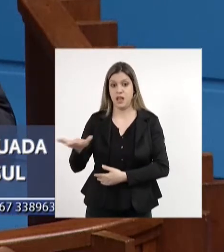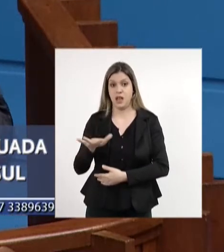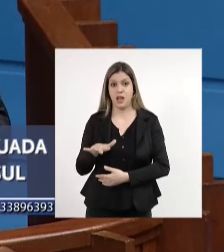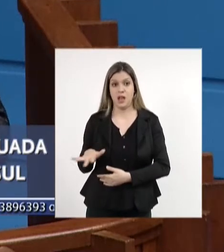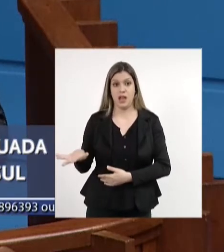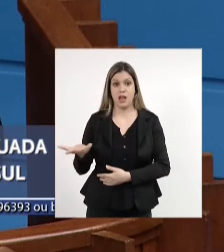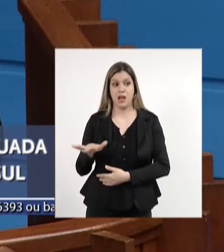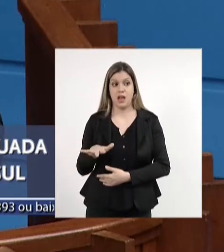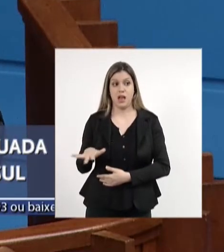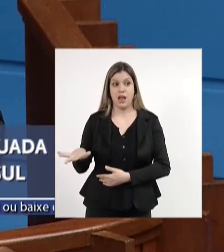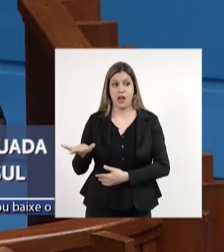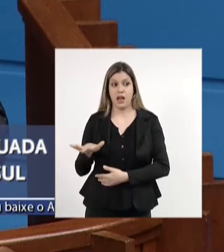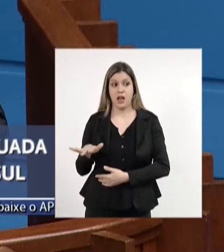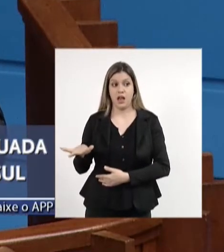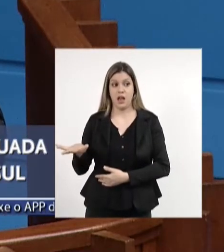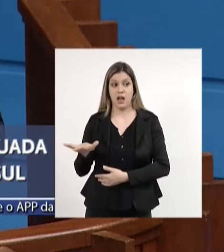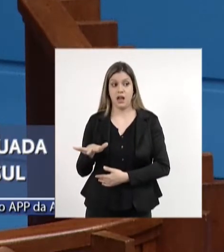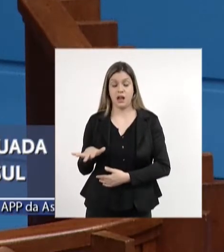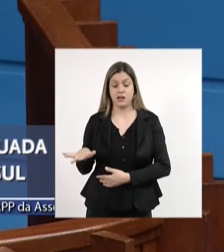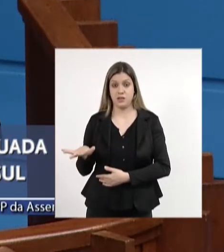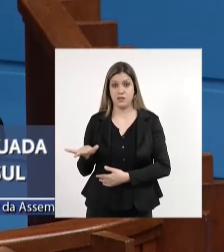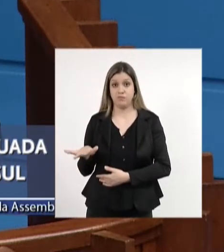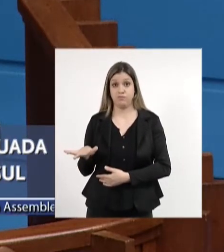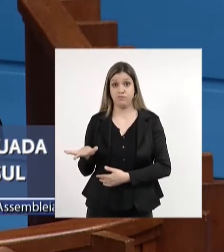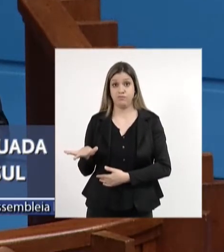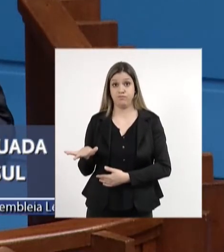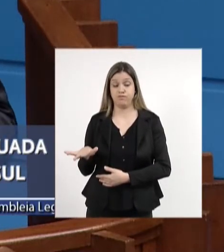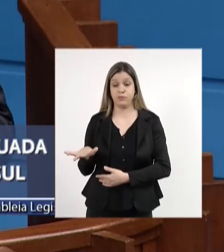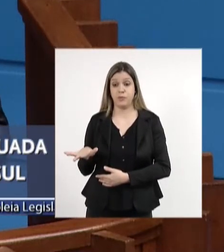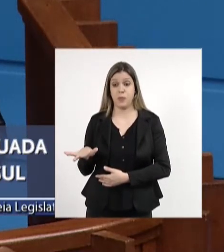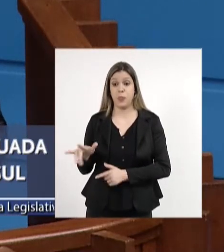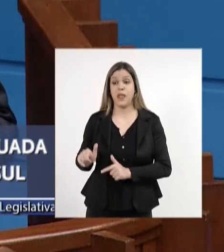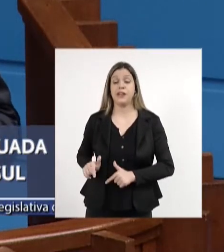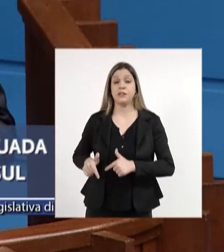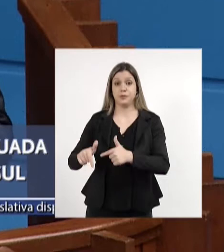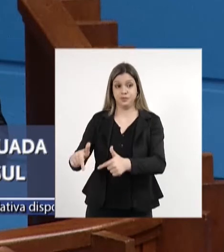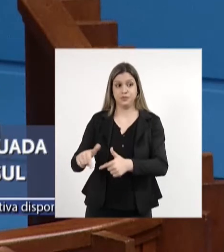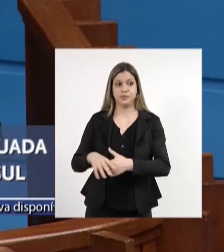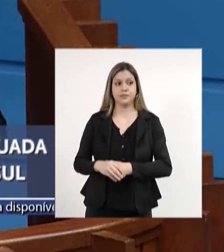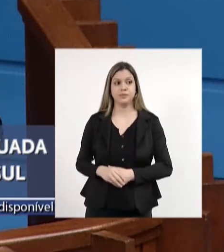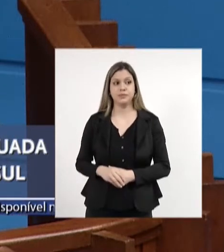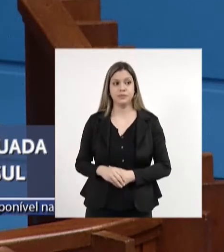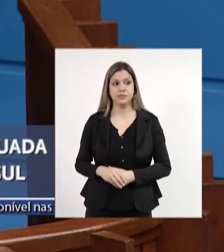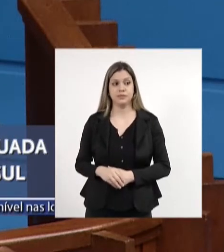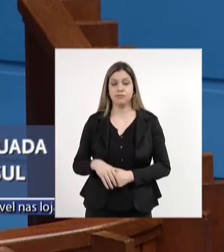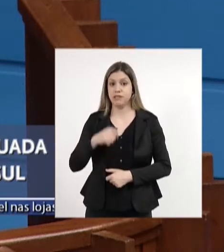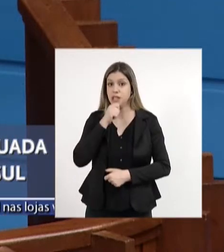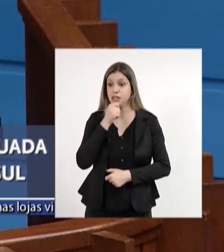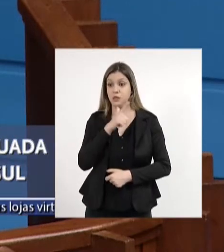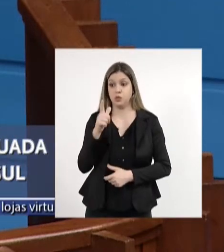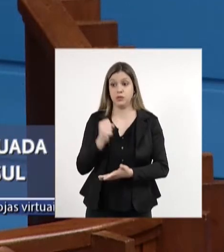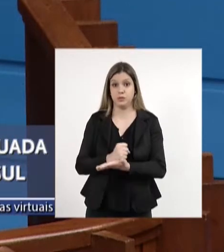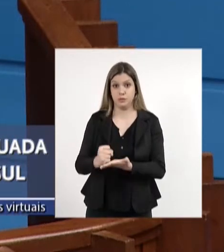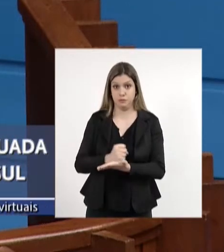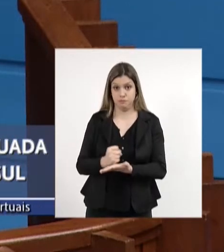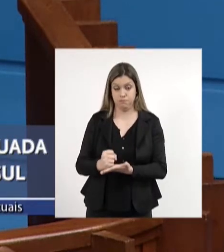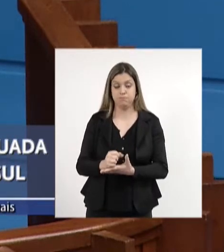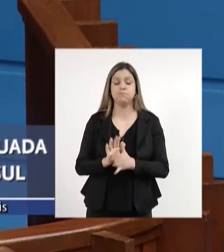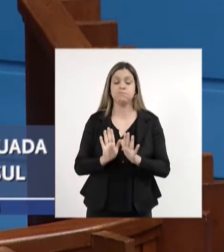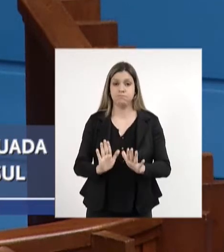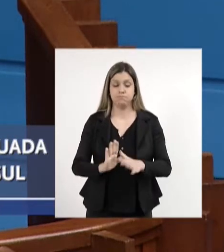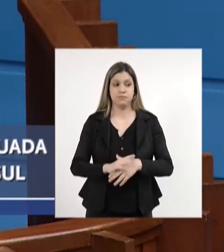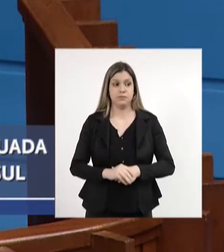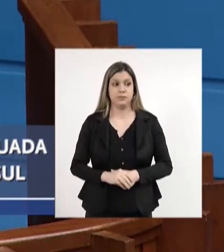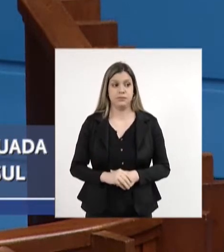União distribuir cestas básicas nas áreas não regularizadas. Esta foi